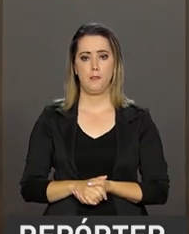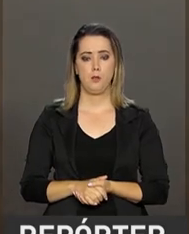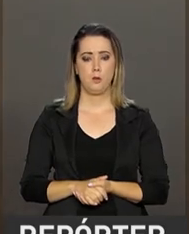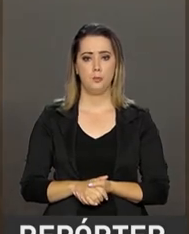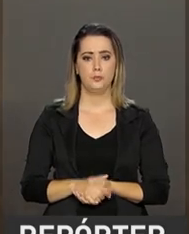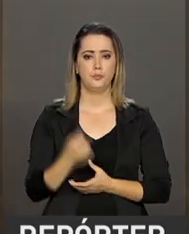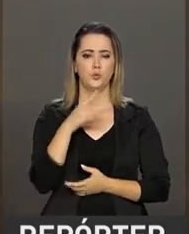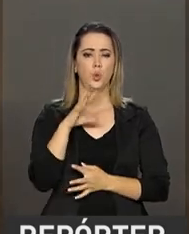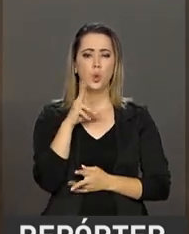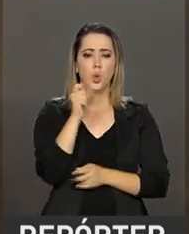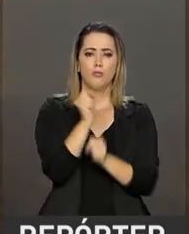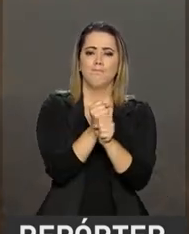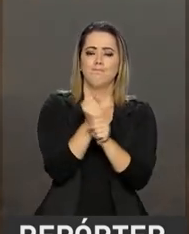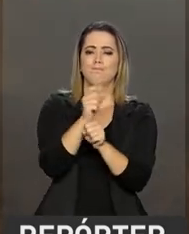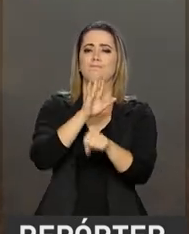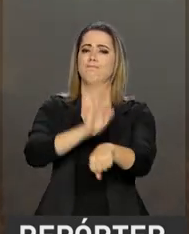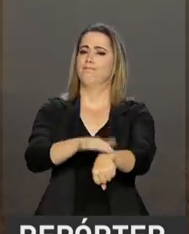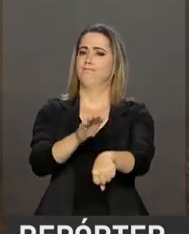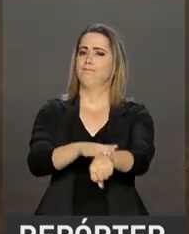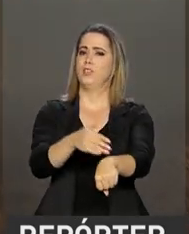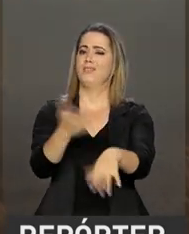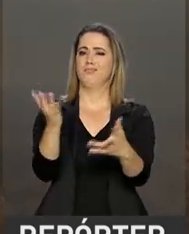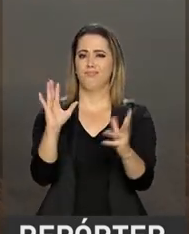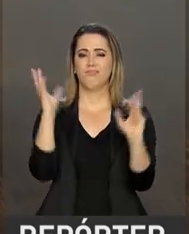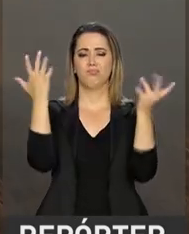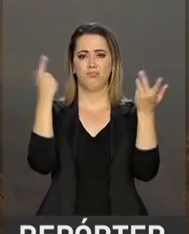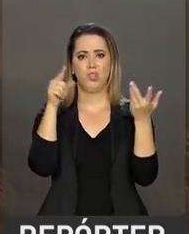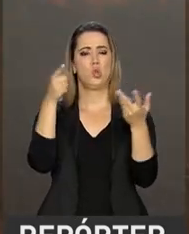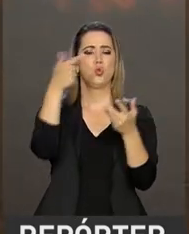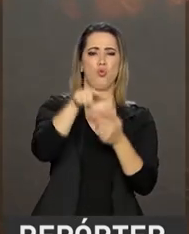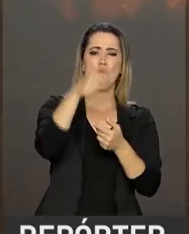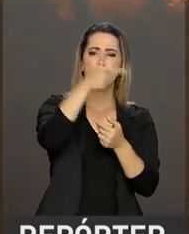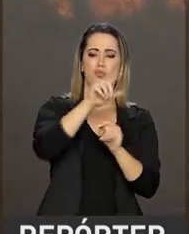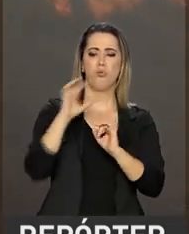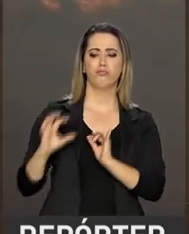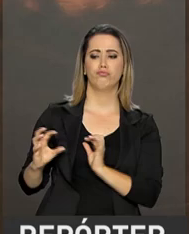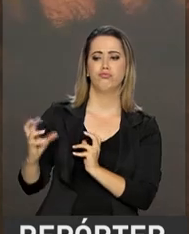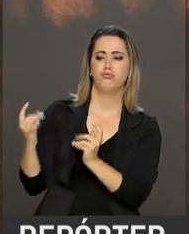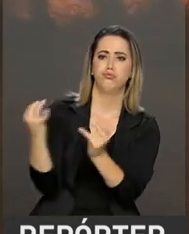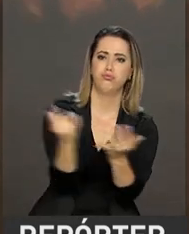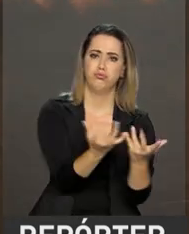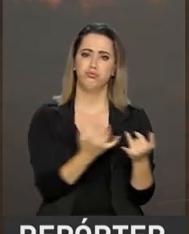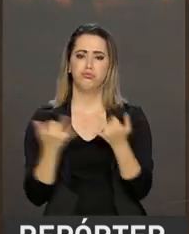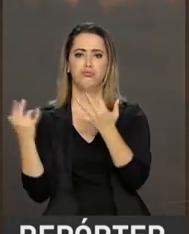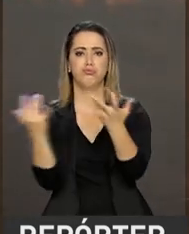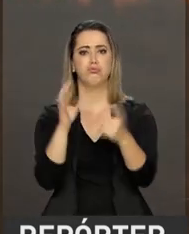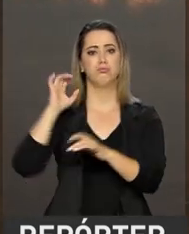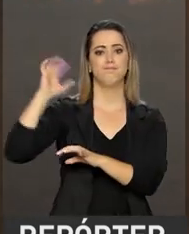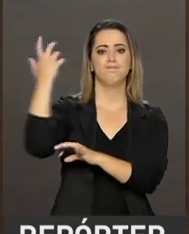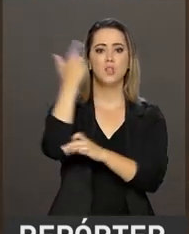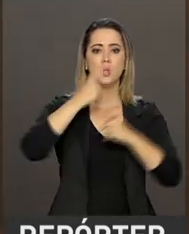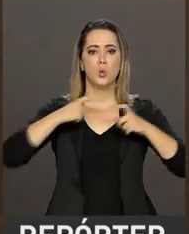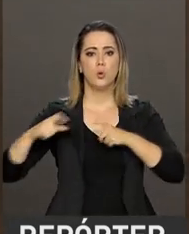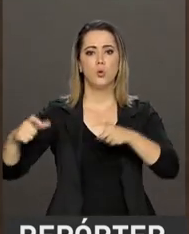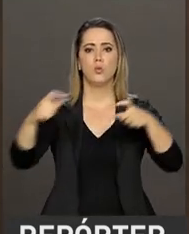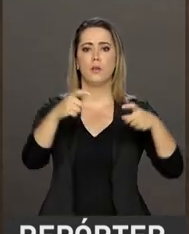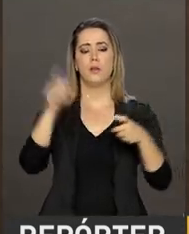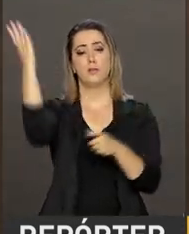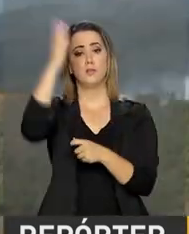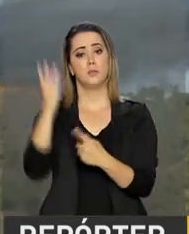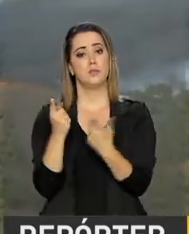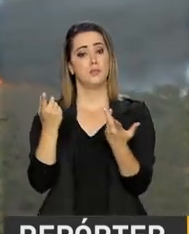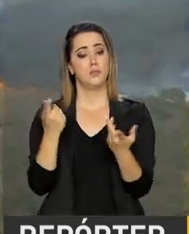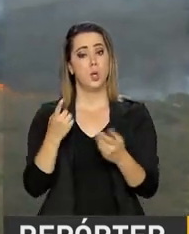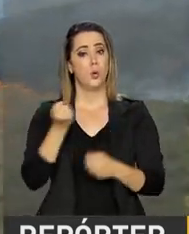todo ano nessa época a história se repete os incêndios florestais atingem várias regiões do país